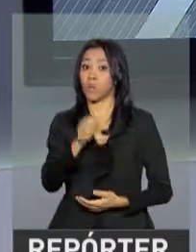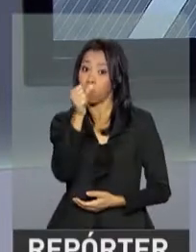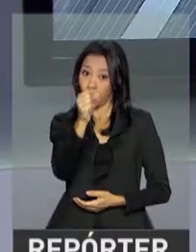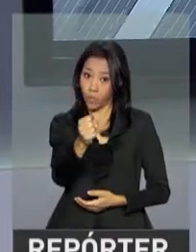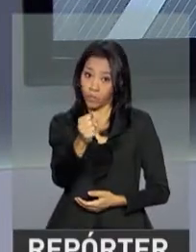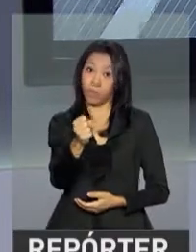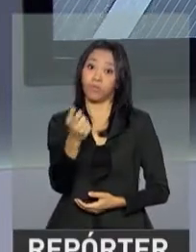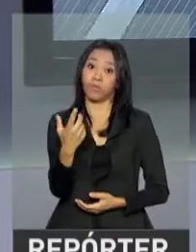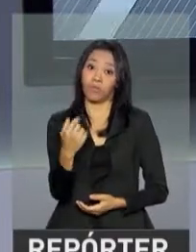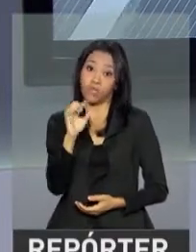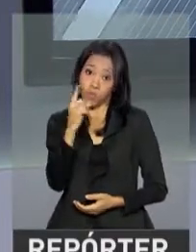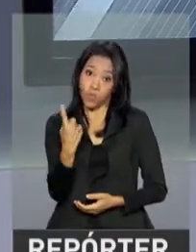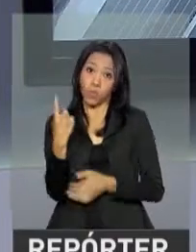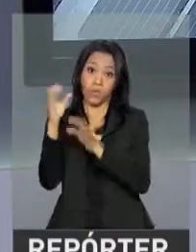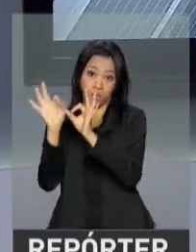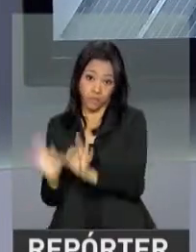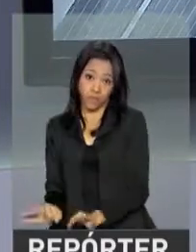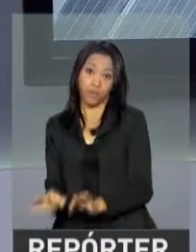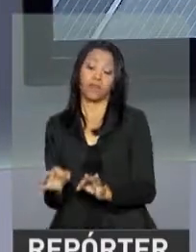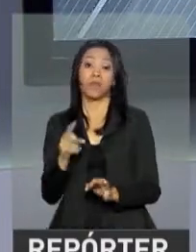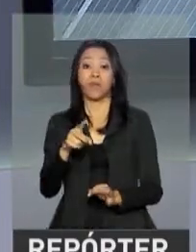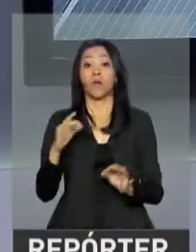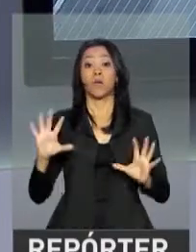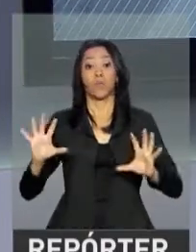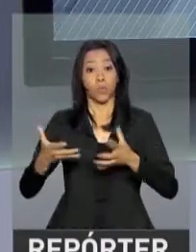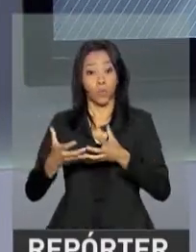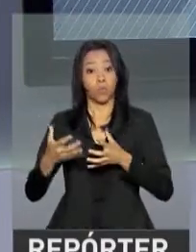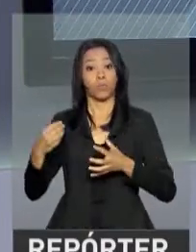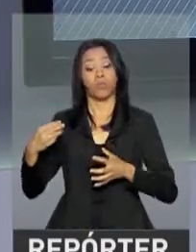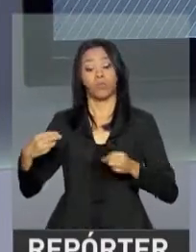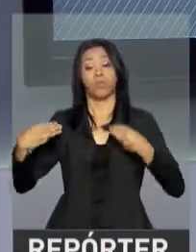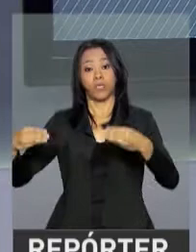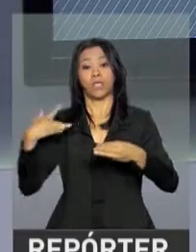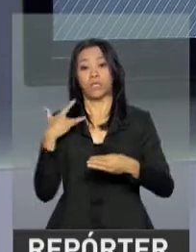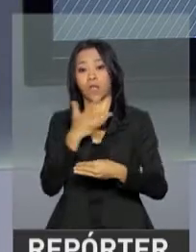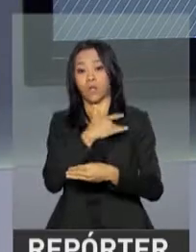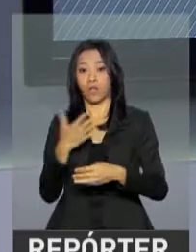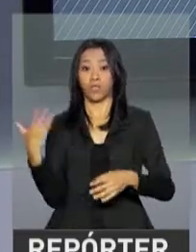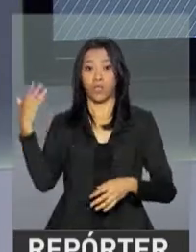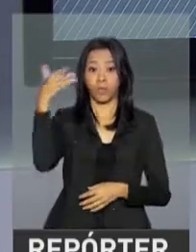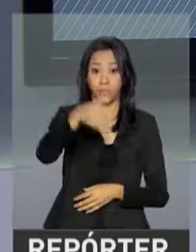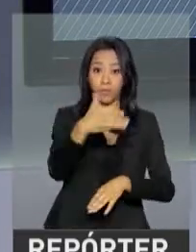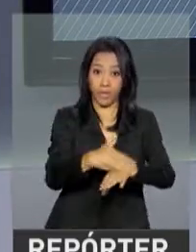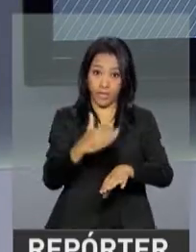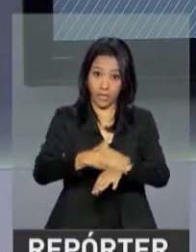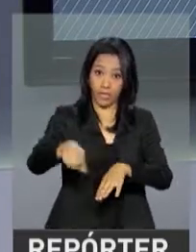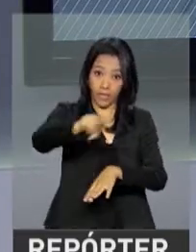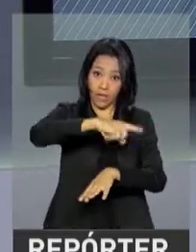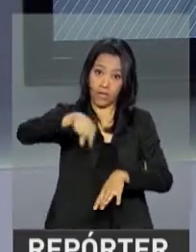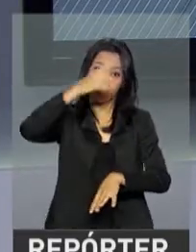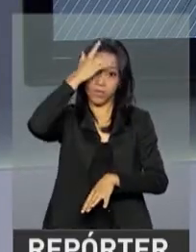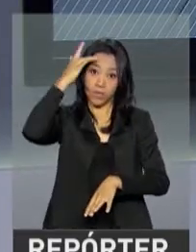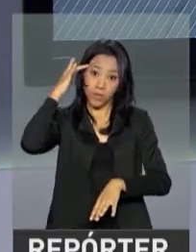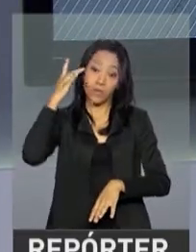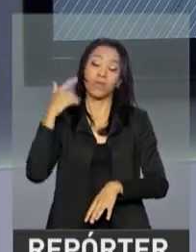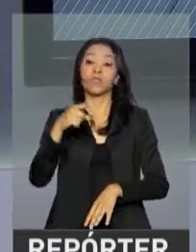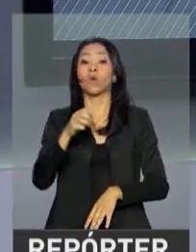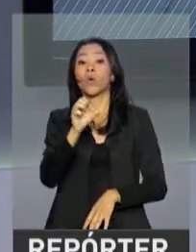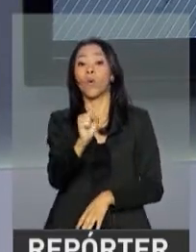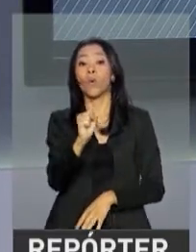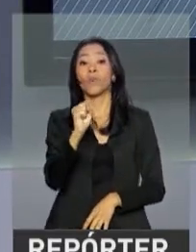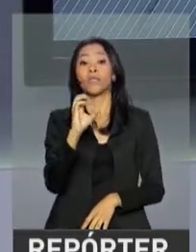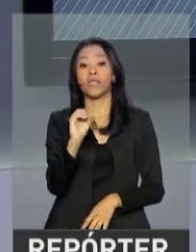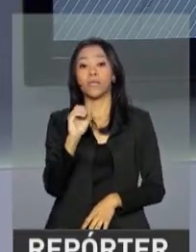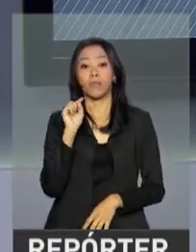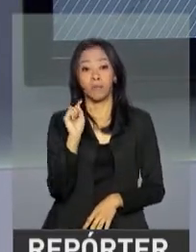confirmação. Uma equipe do Ministério está no estado para treinar profissionais de saúde no atendimento à doença. 80 mil doses extras